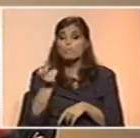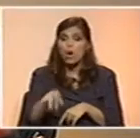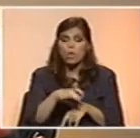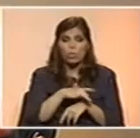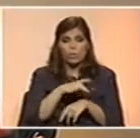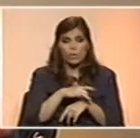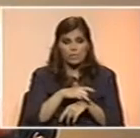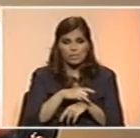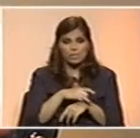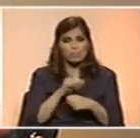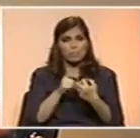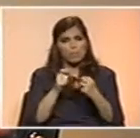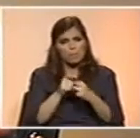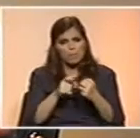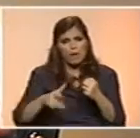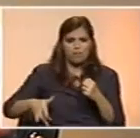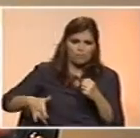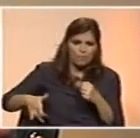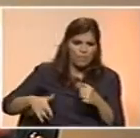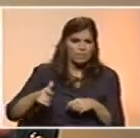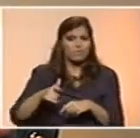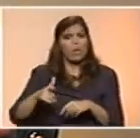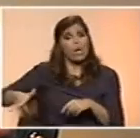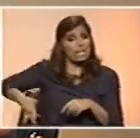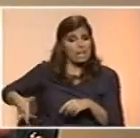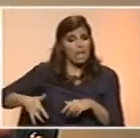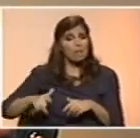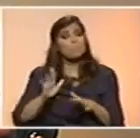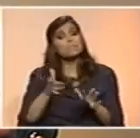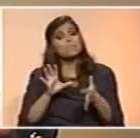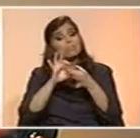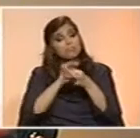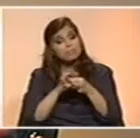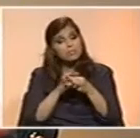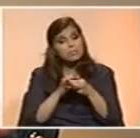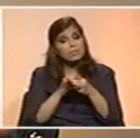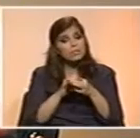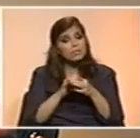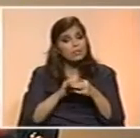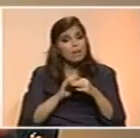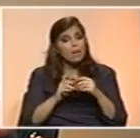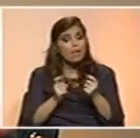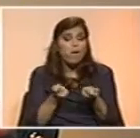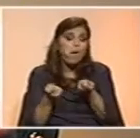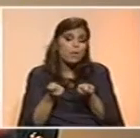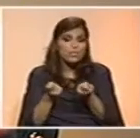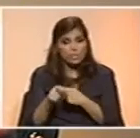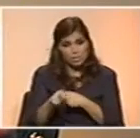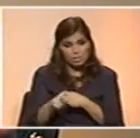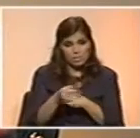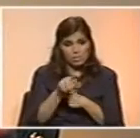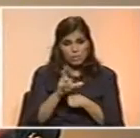a insuficiência hepática, a insuficiência renal, aí temos que ajustar também o consumo proteico, aumentar um bocadinho o consumo proteico nessas